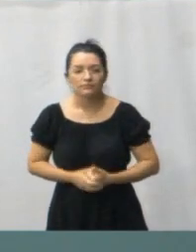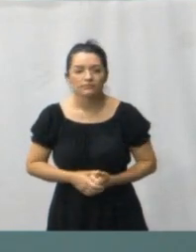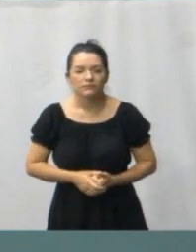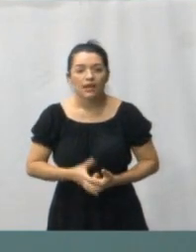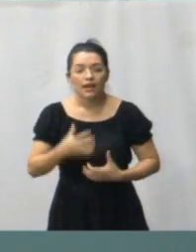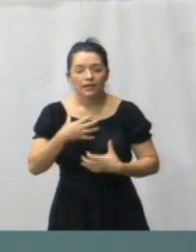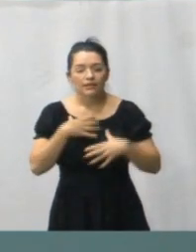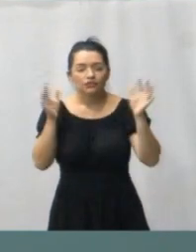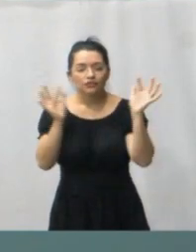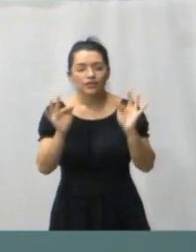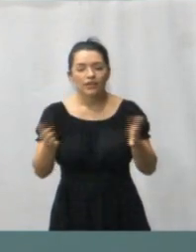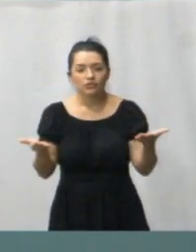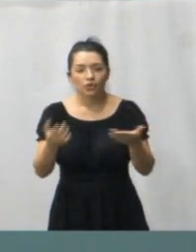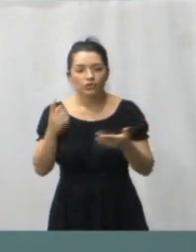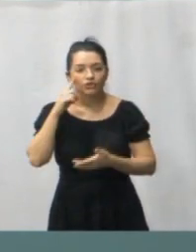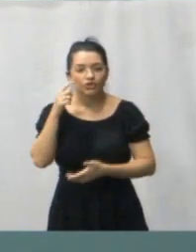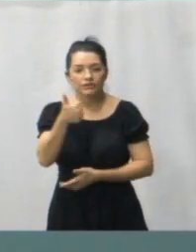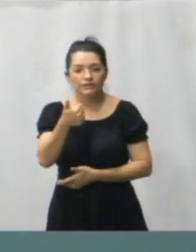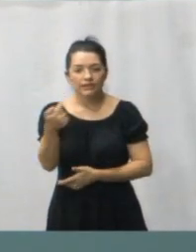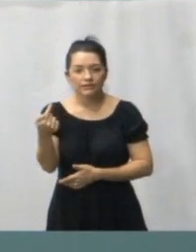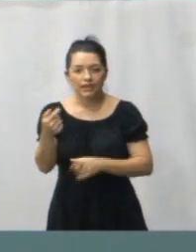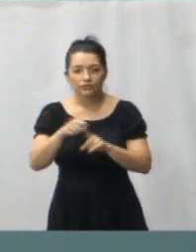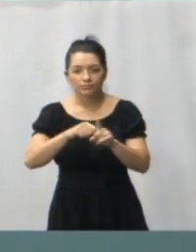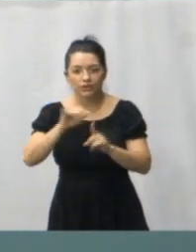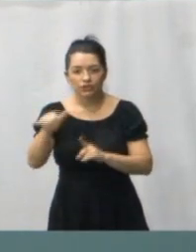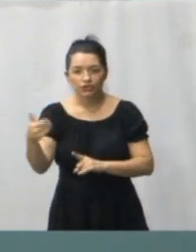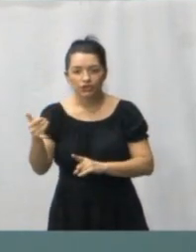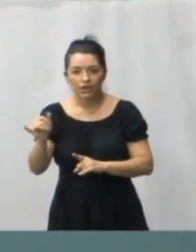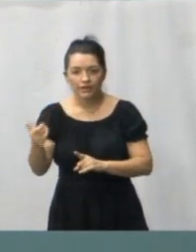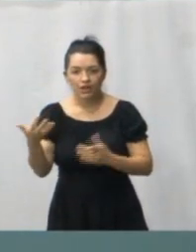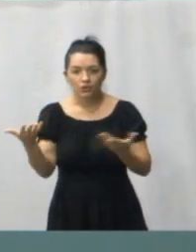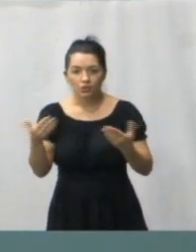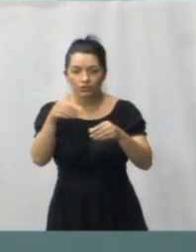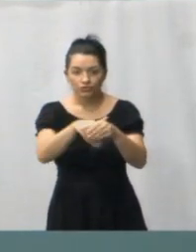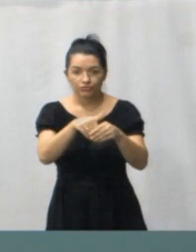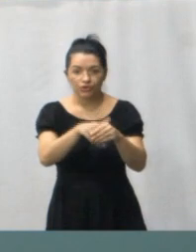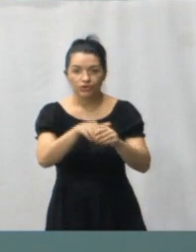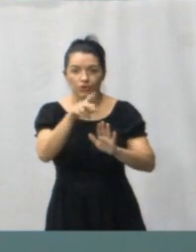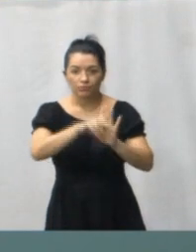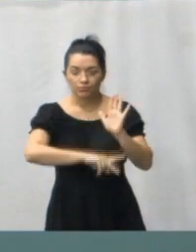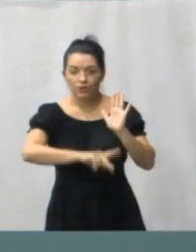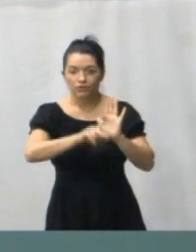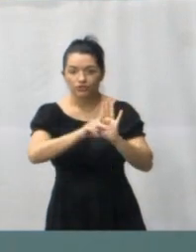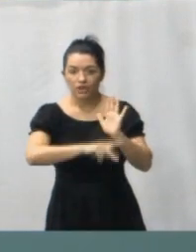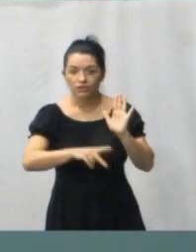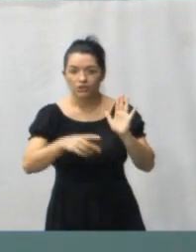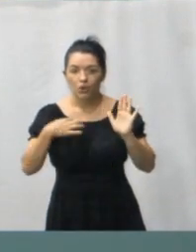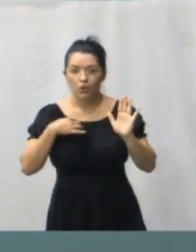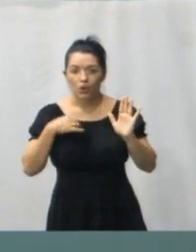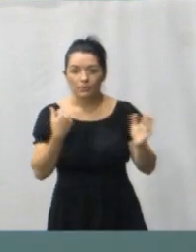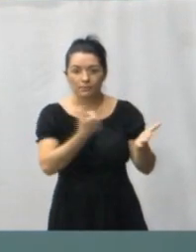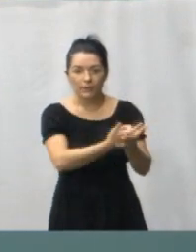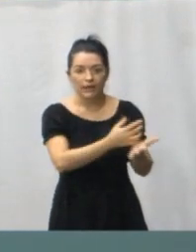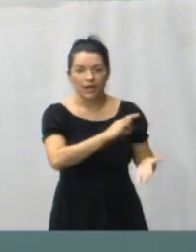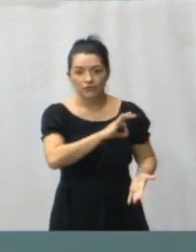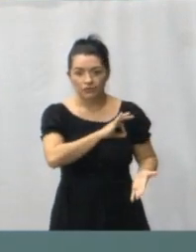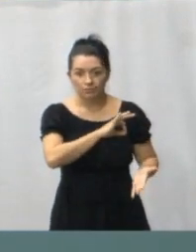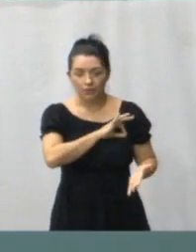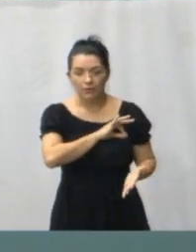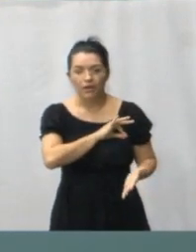auxílio fardamento da nossa guarda municipal, Piquê, que tem um salário de R$ 1.700.